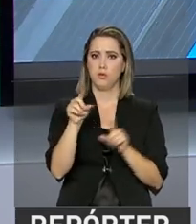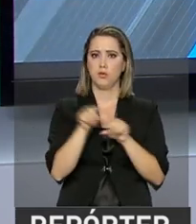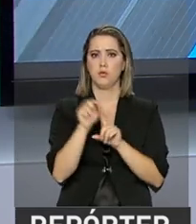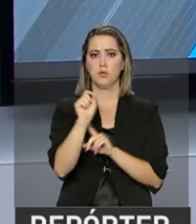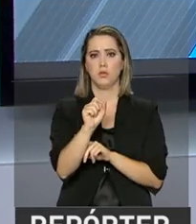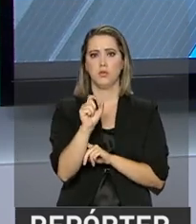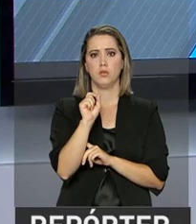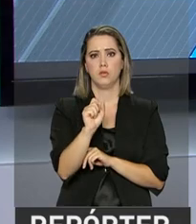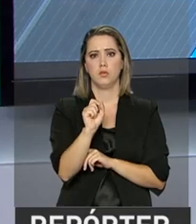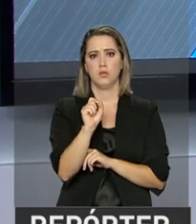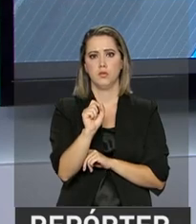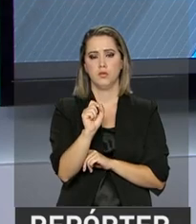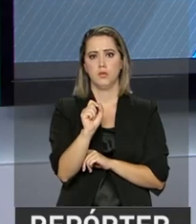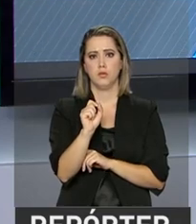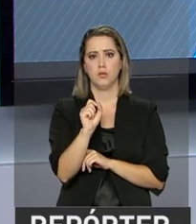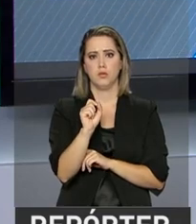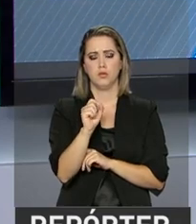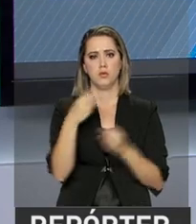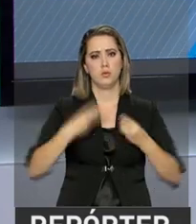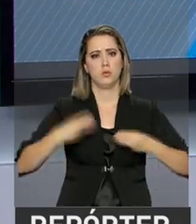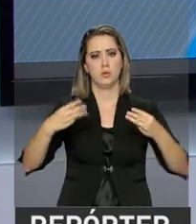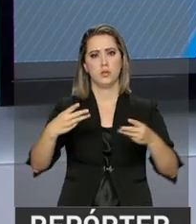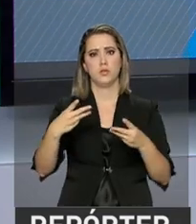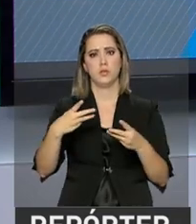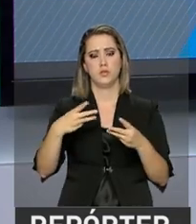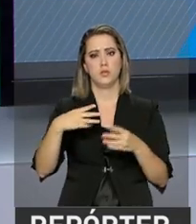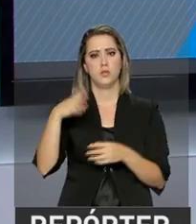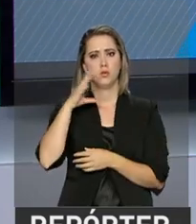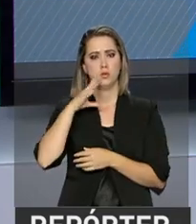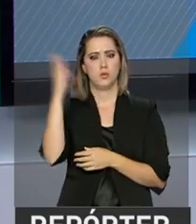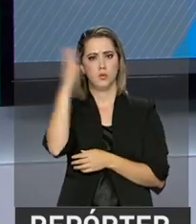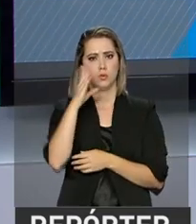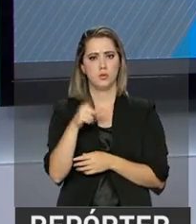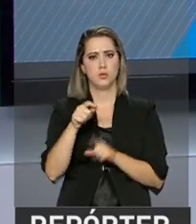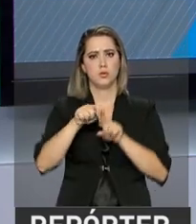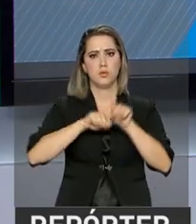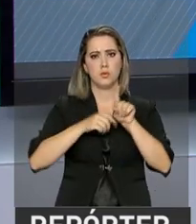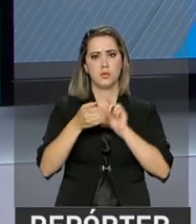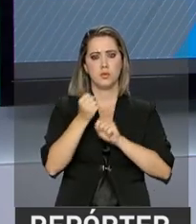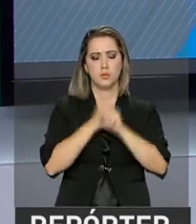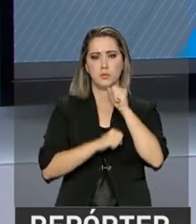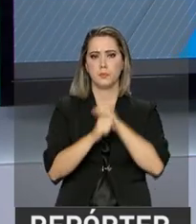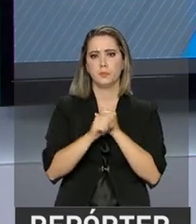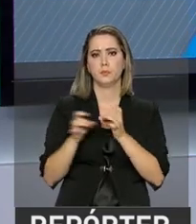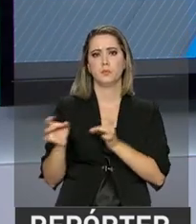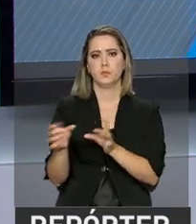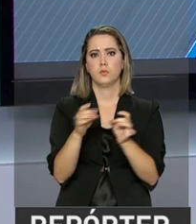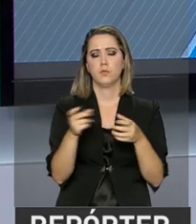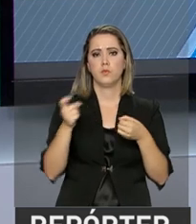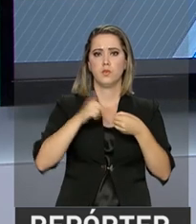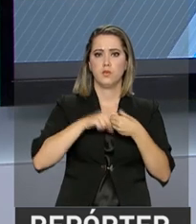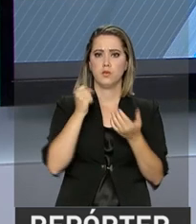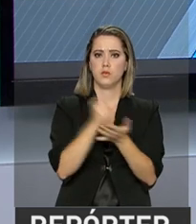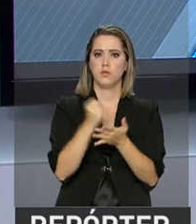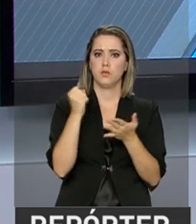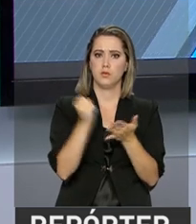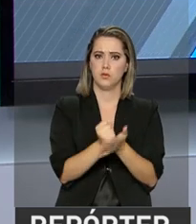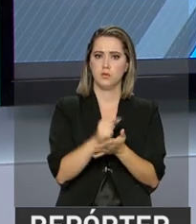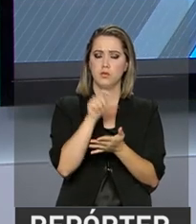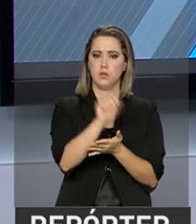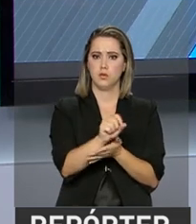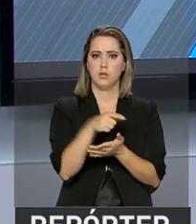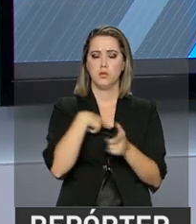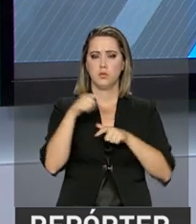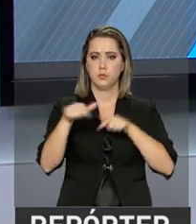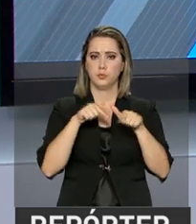De acordo com o Ministério do Brasil, no mês passado, o mercado voltou a contratar trabalhadores com carteira